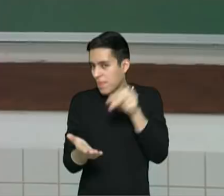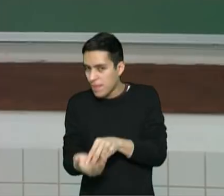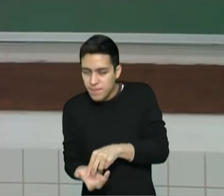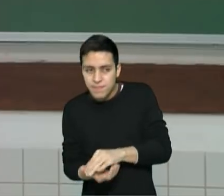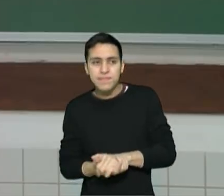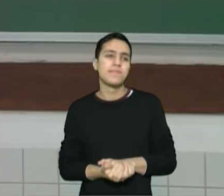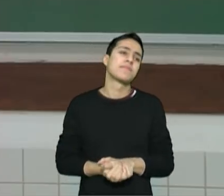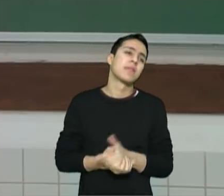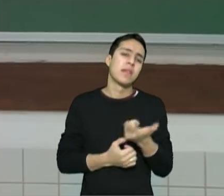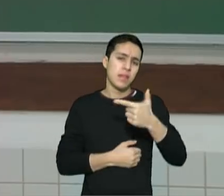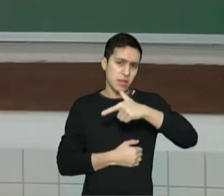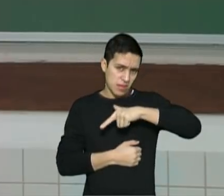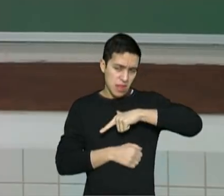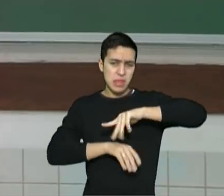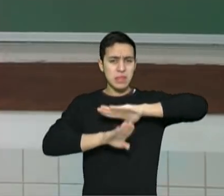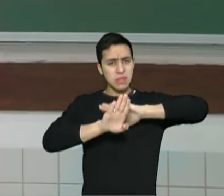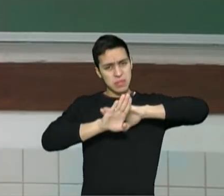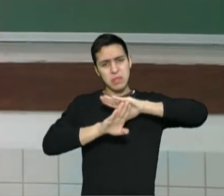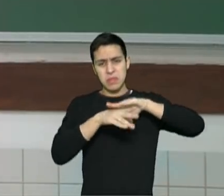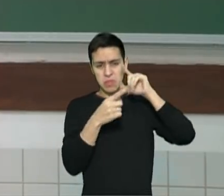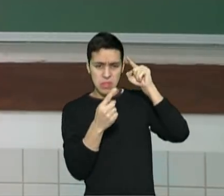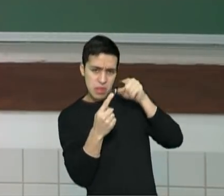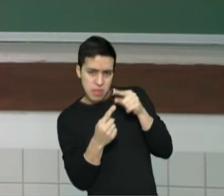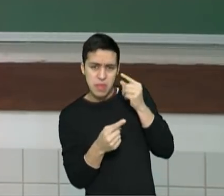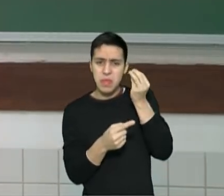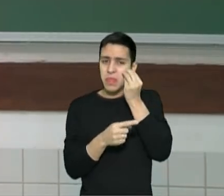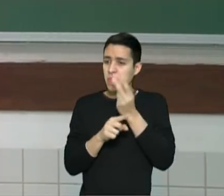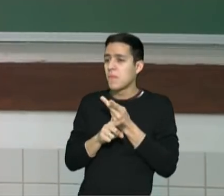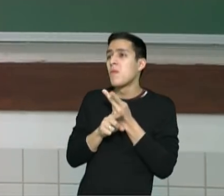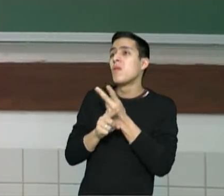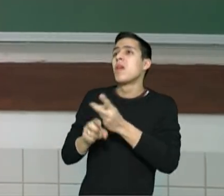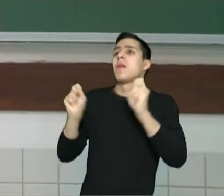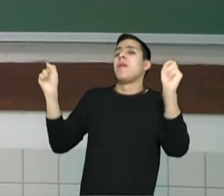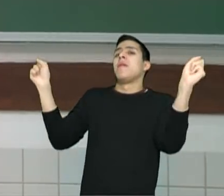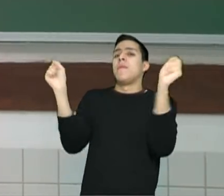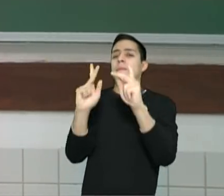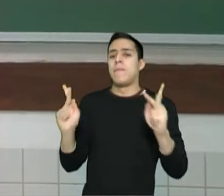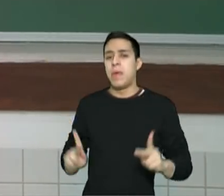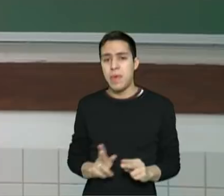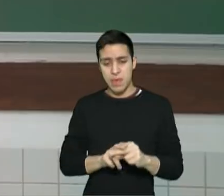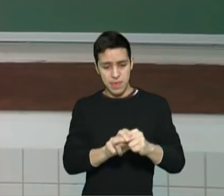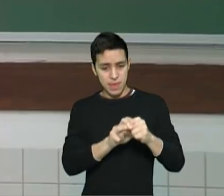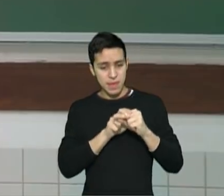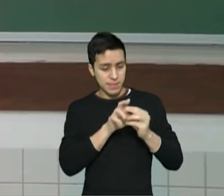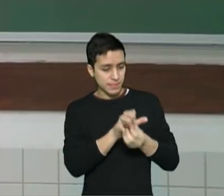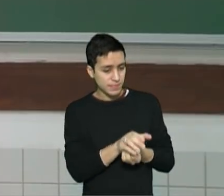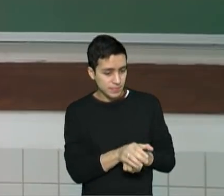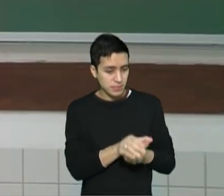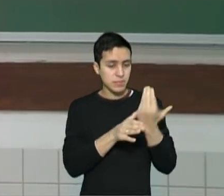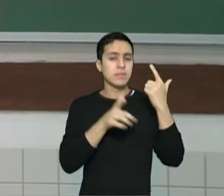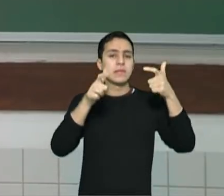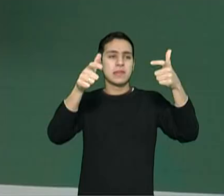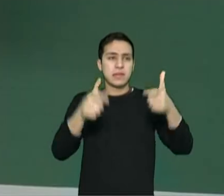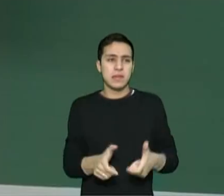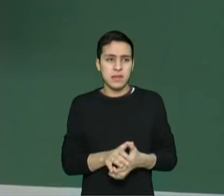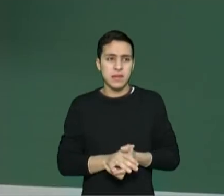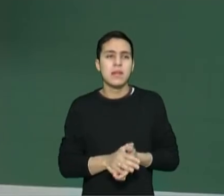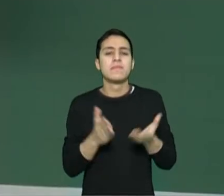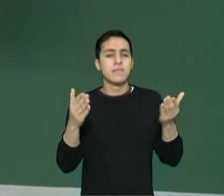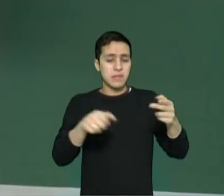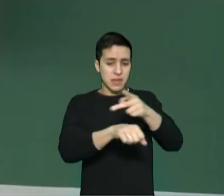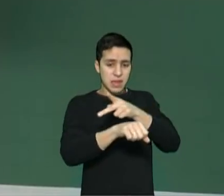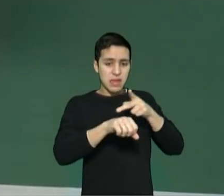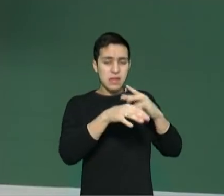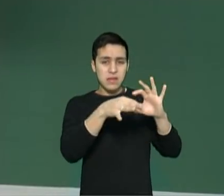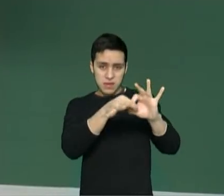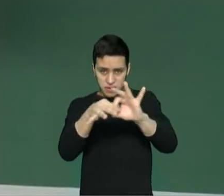uma motivação de buscar esta paz, por isso se estruturou um lugar. Então as Nações